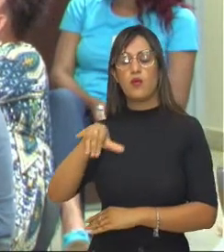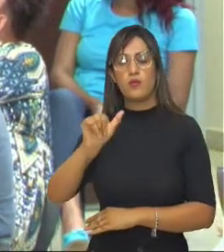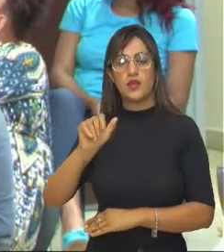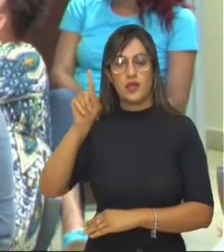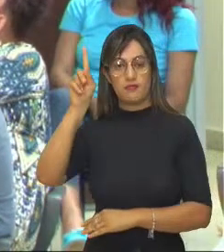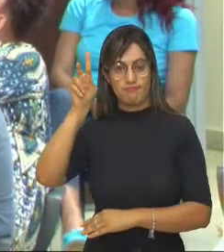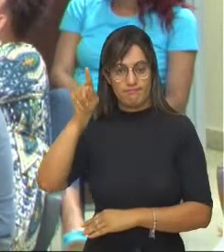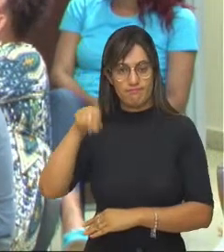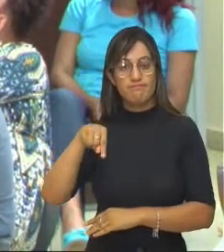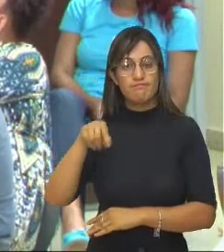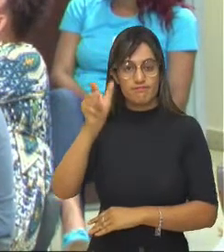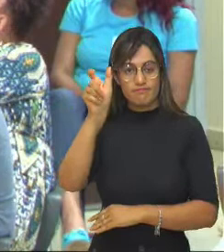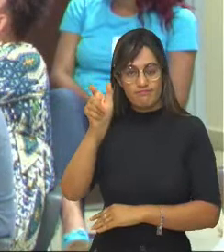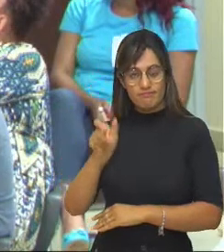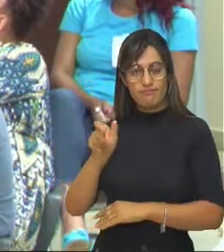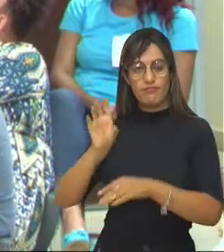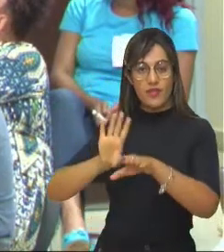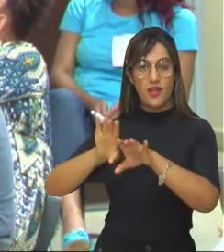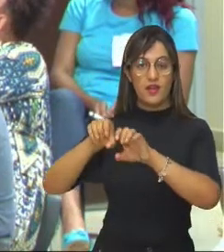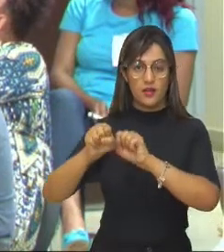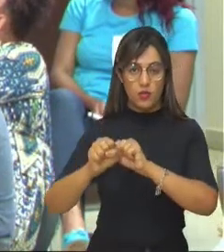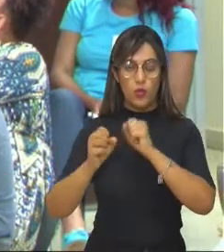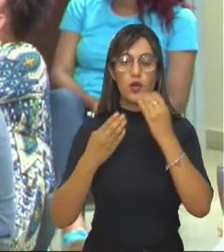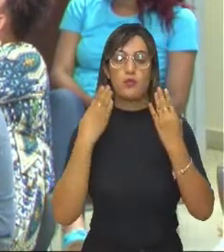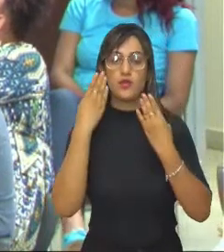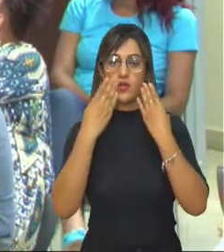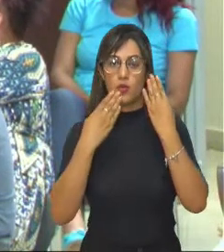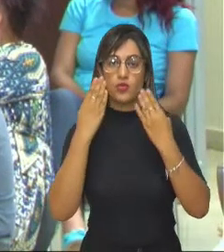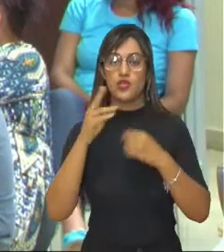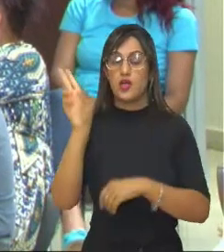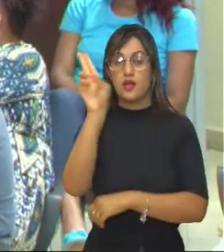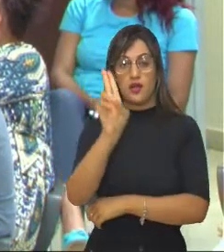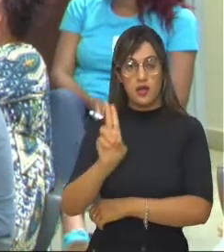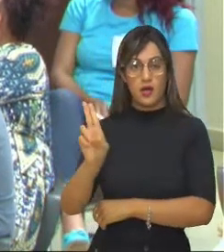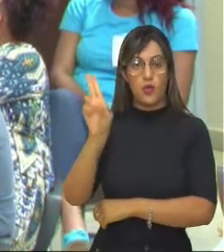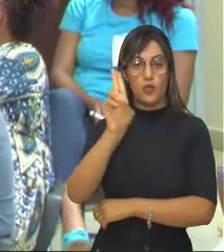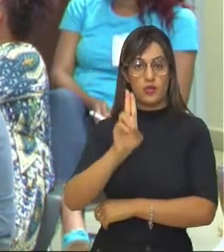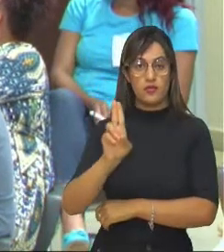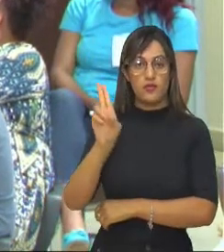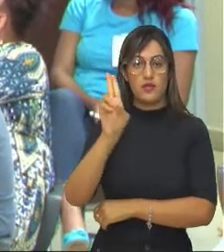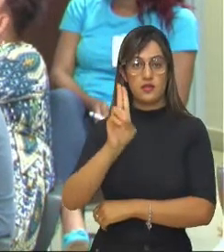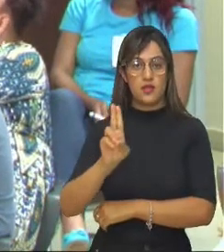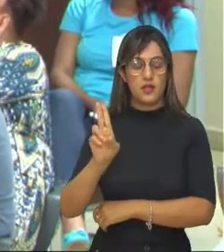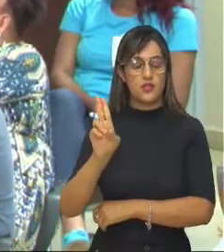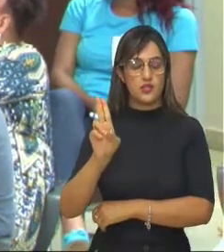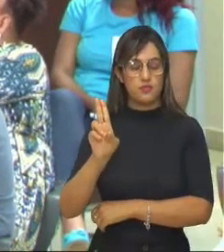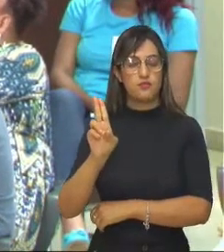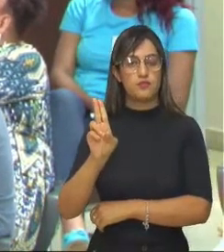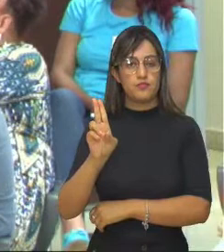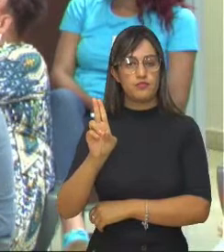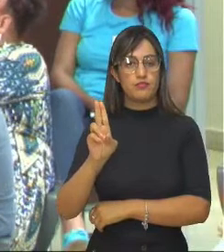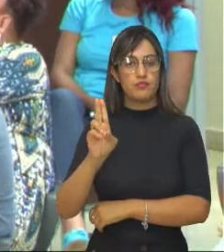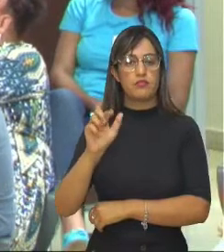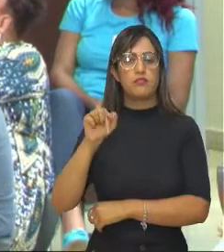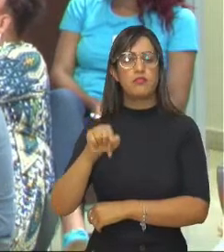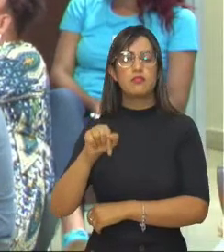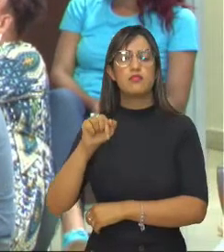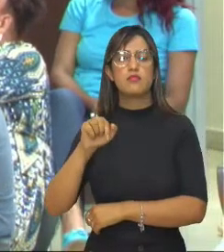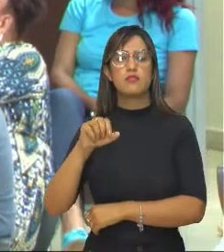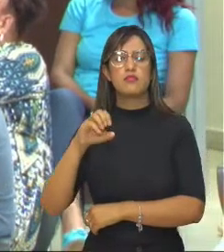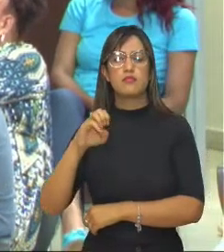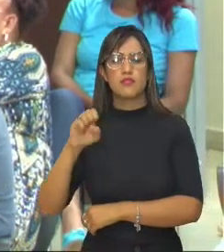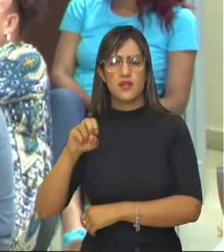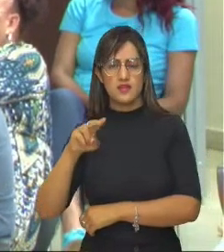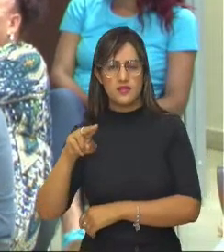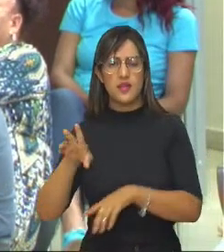graduou-se em psicologia exatamente na universidade em que eu sou professor, exatamente na universidade em que CEL está